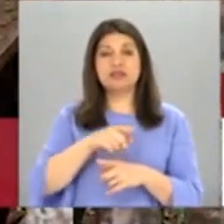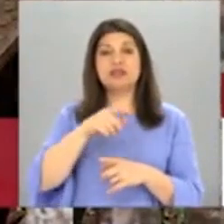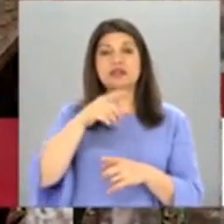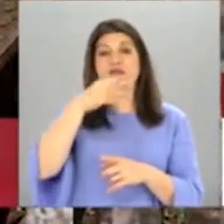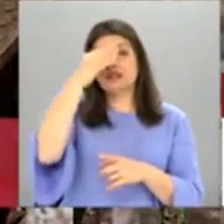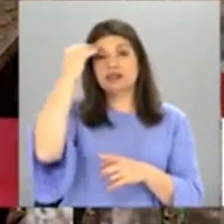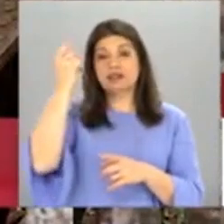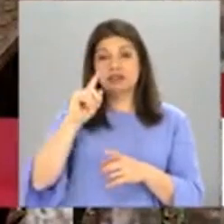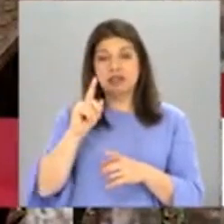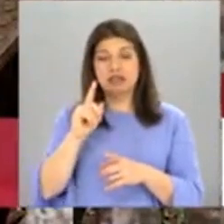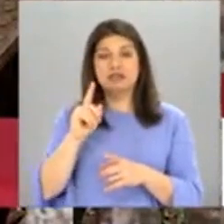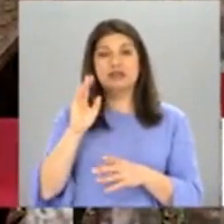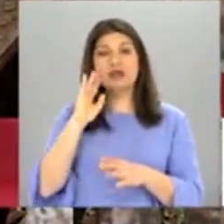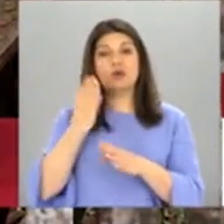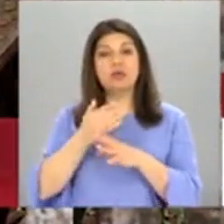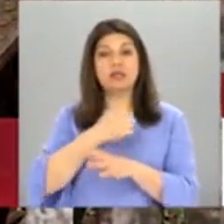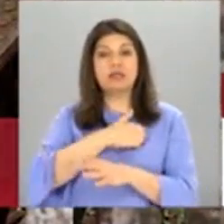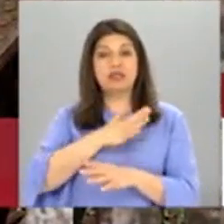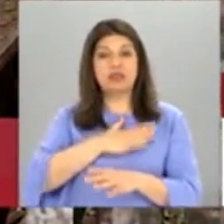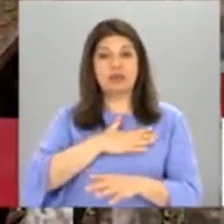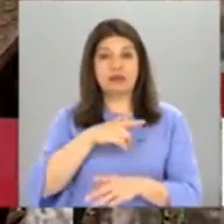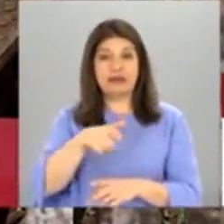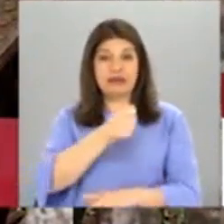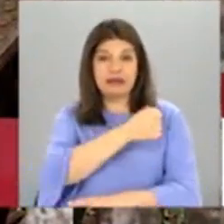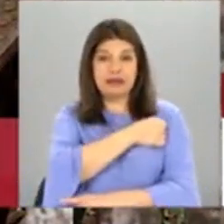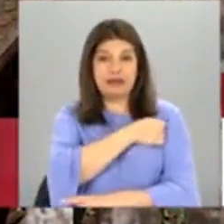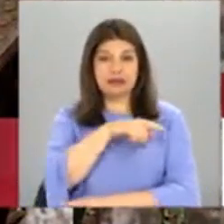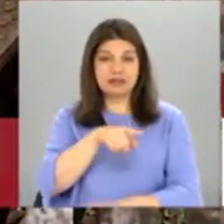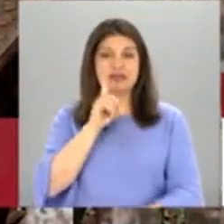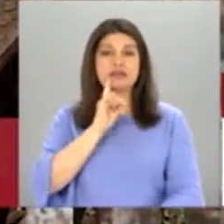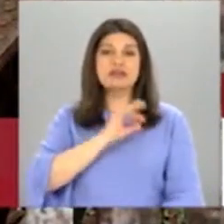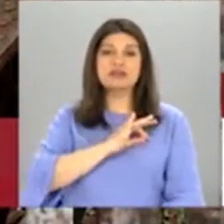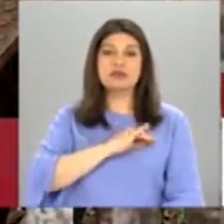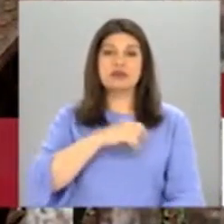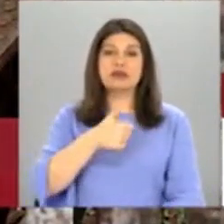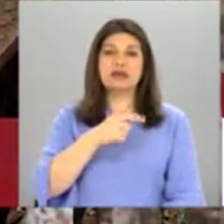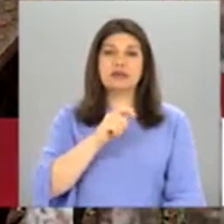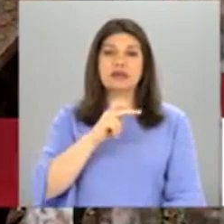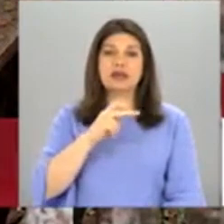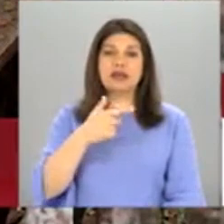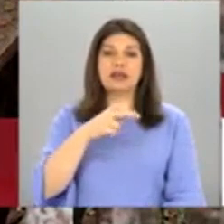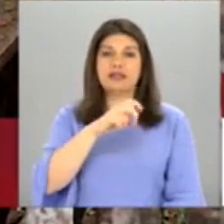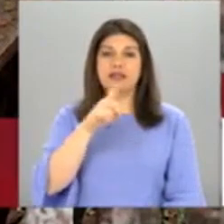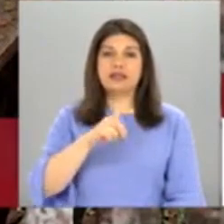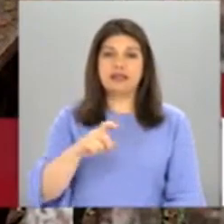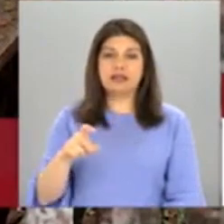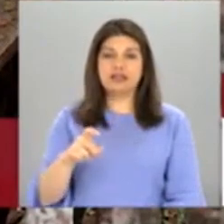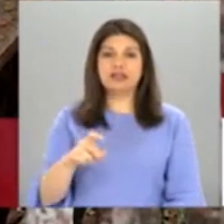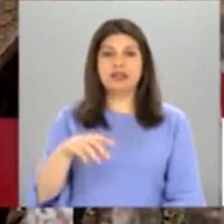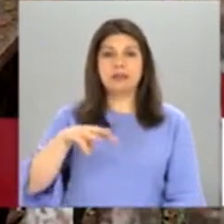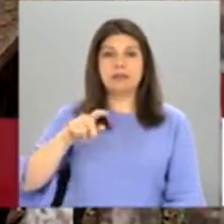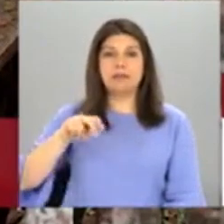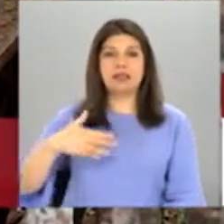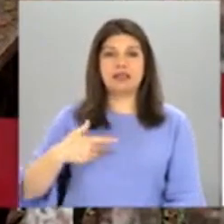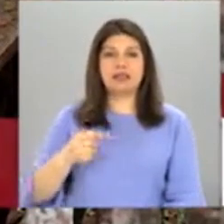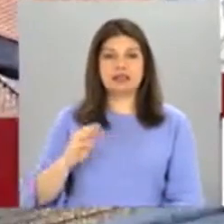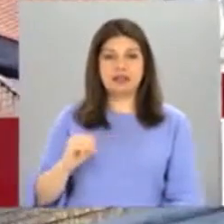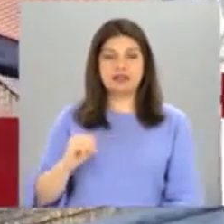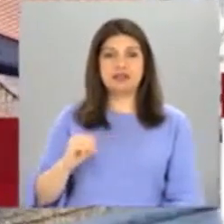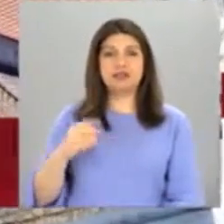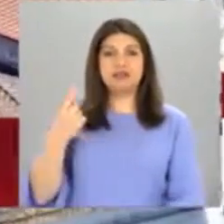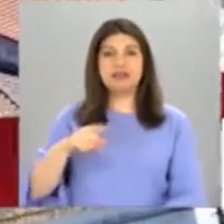última proprietária desta casa, a dona Beatriz Soares Mendes, Caldeira Soares Mendes, teve mais de